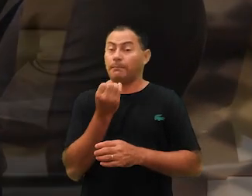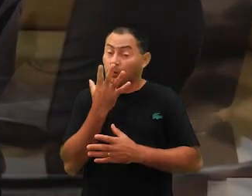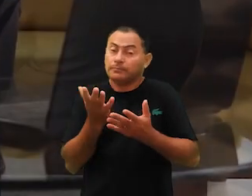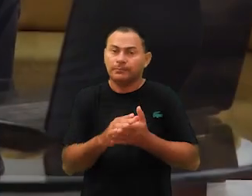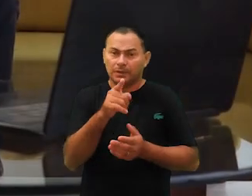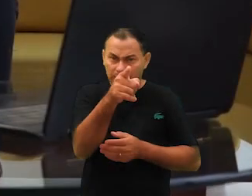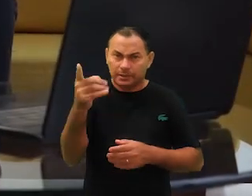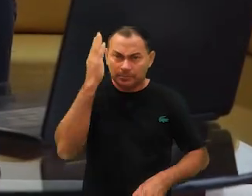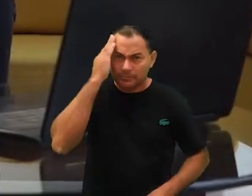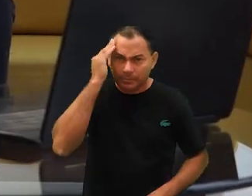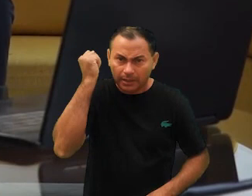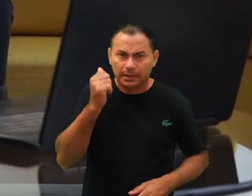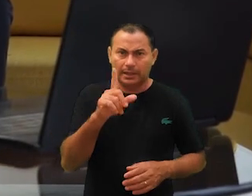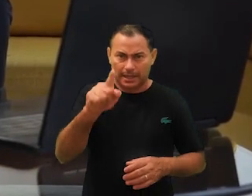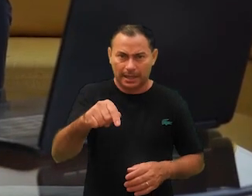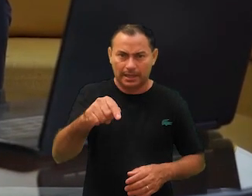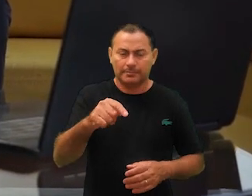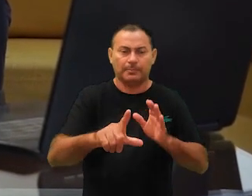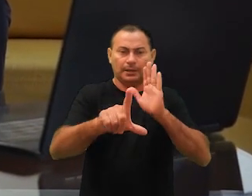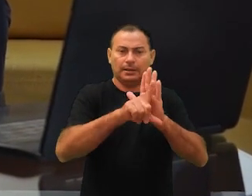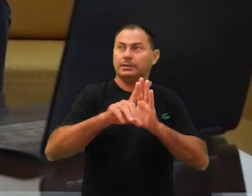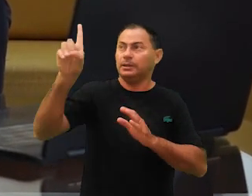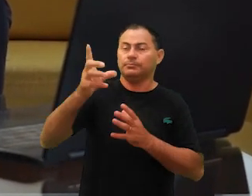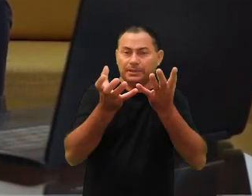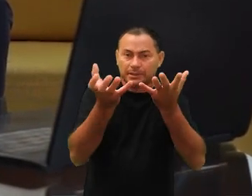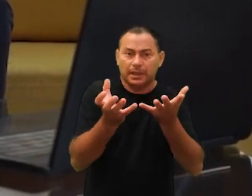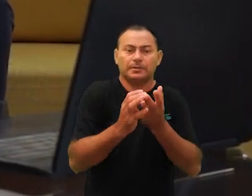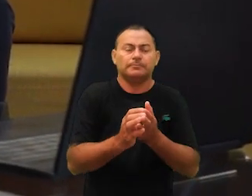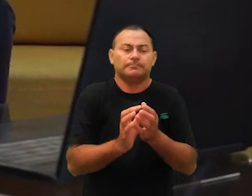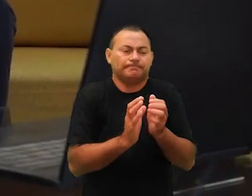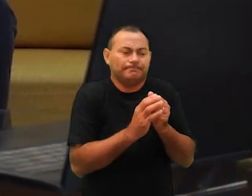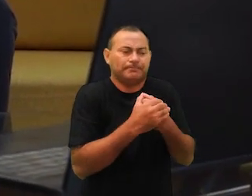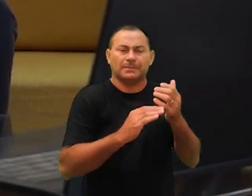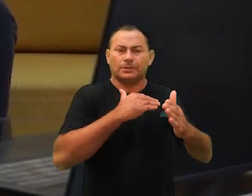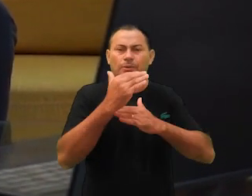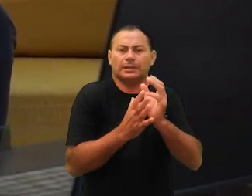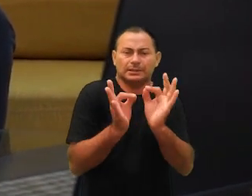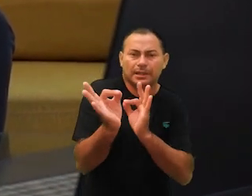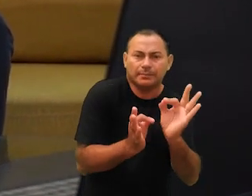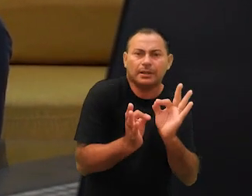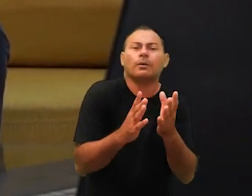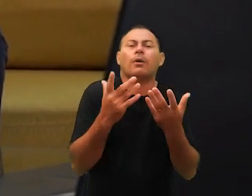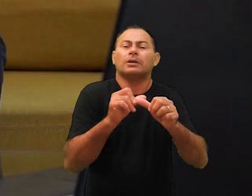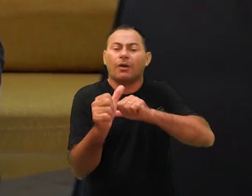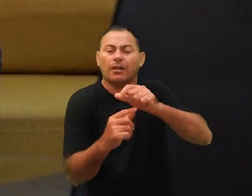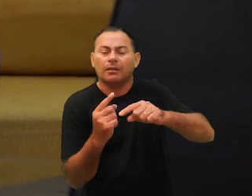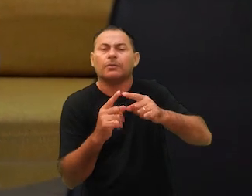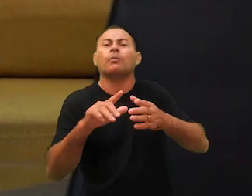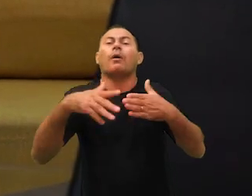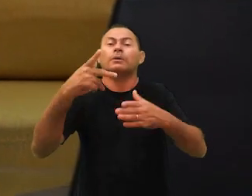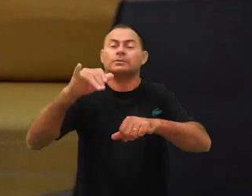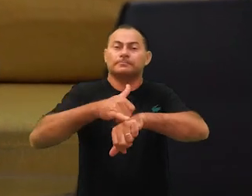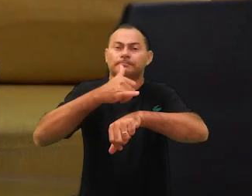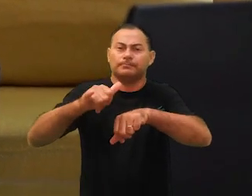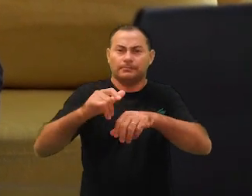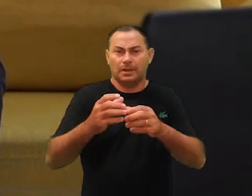usado. Se você soubesse que esta era a lei de Deus e quisesse sabotar todo esse esquema, qual seria a sua